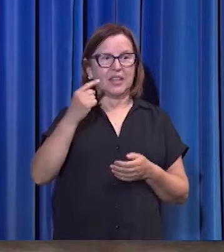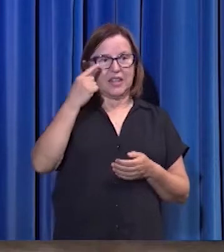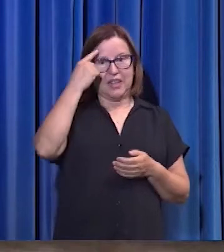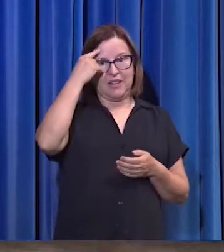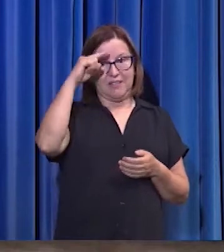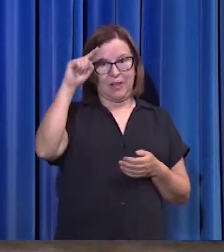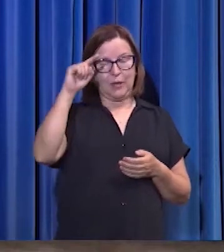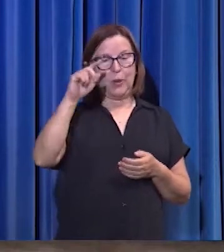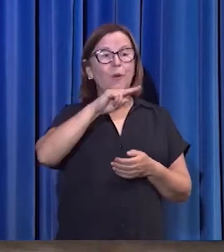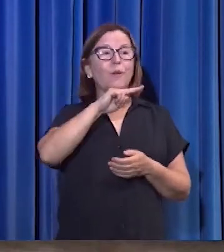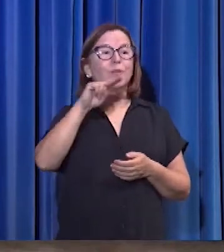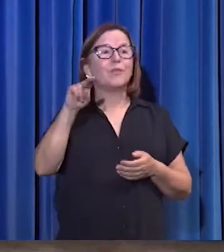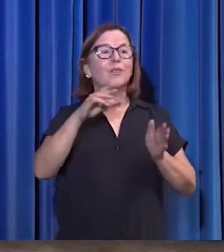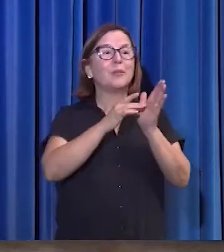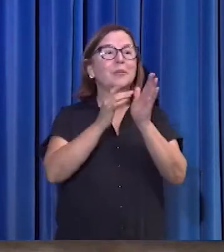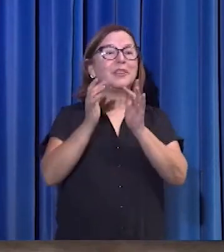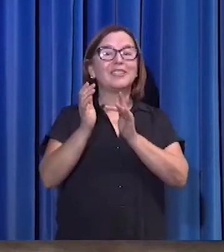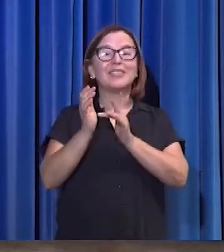Jesus?